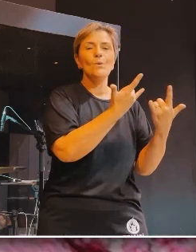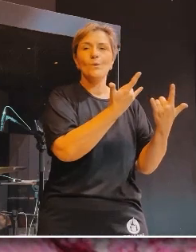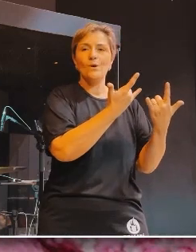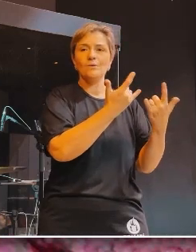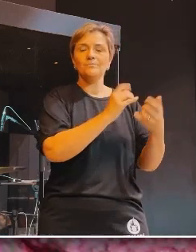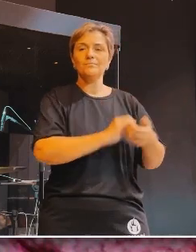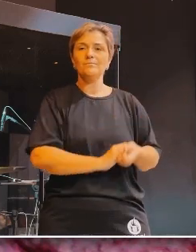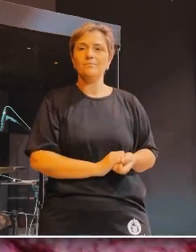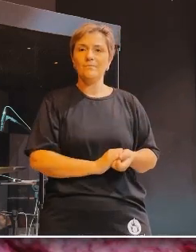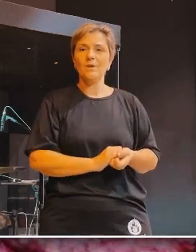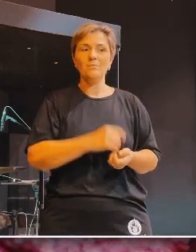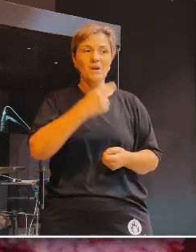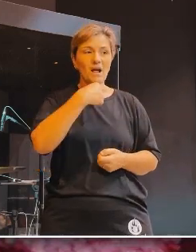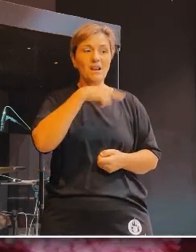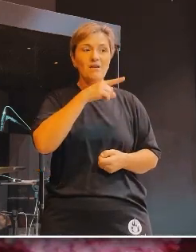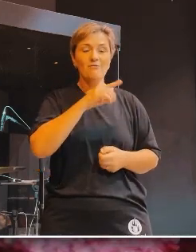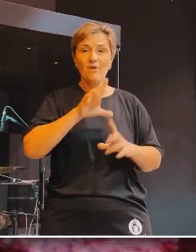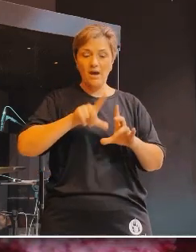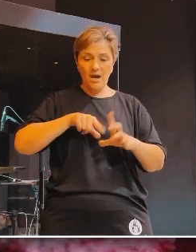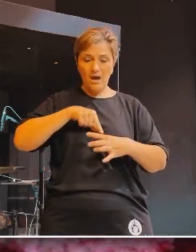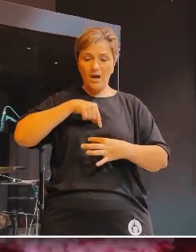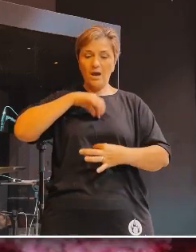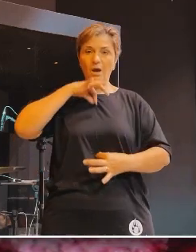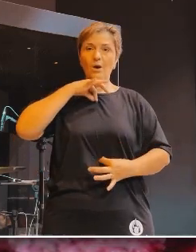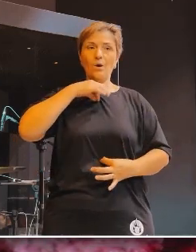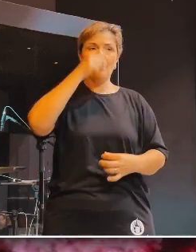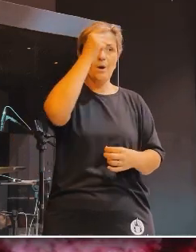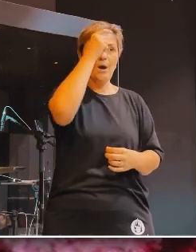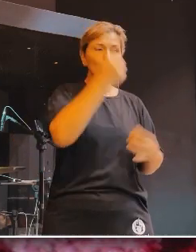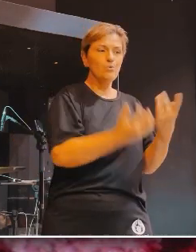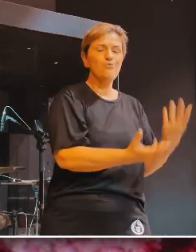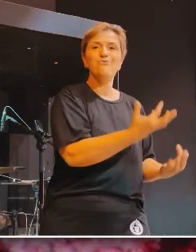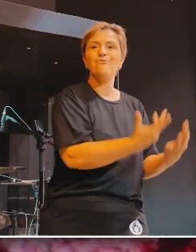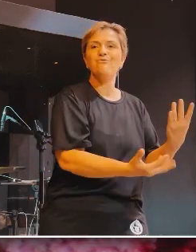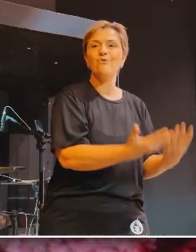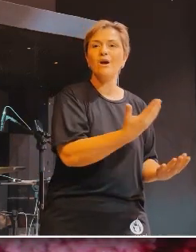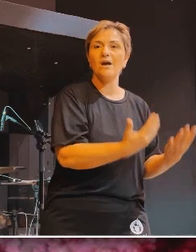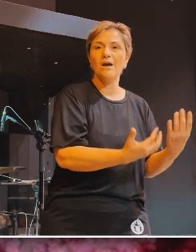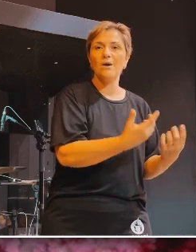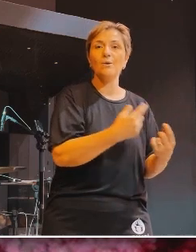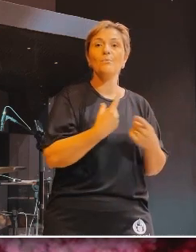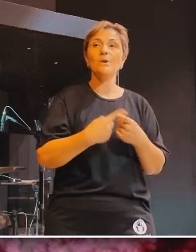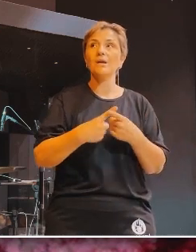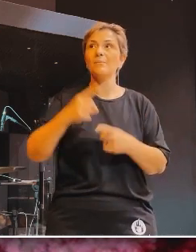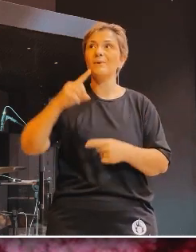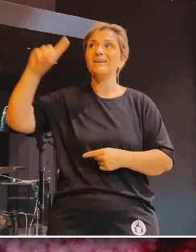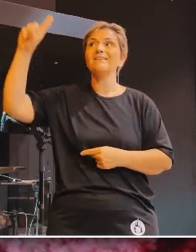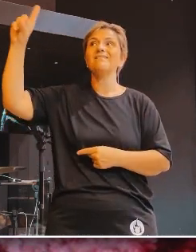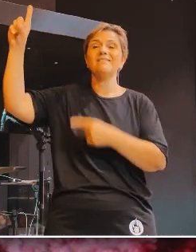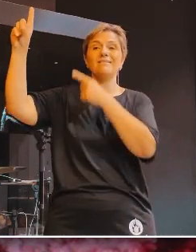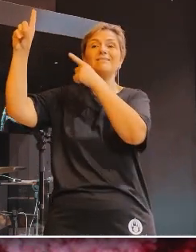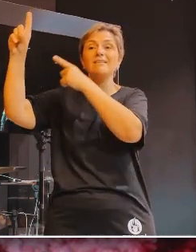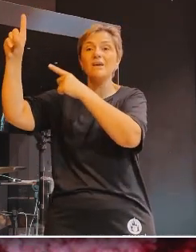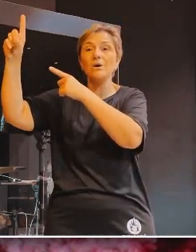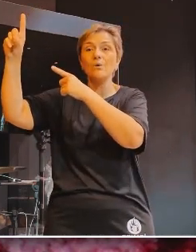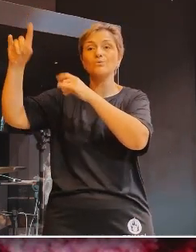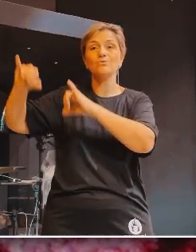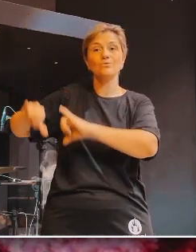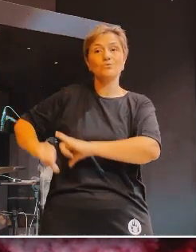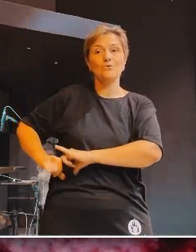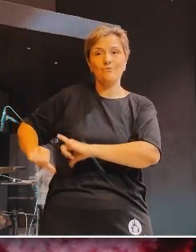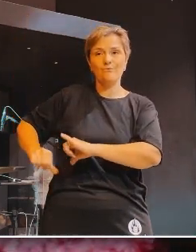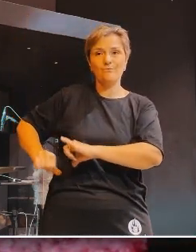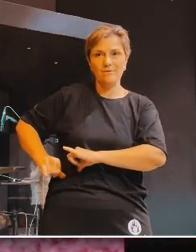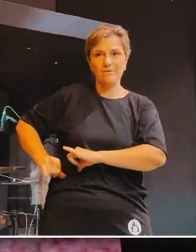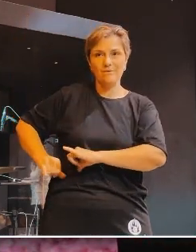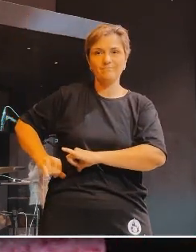levar a sua alma para o inferno, para que Deus Pai sofra.